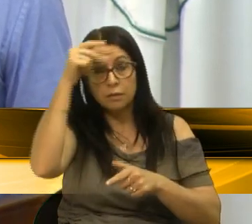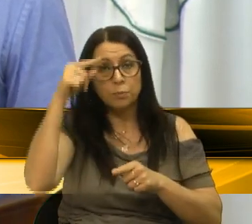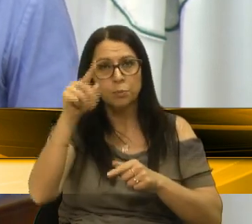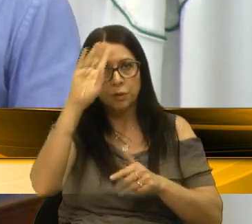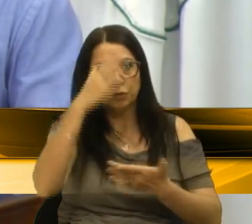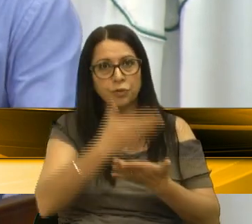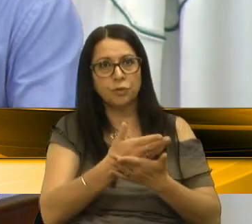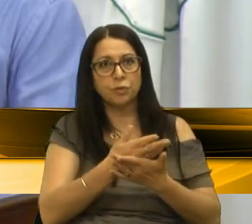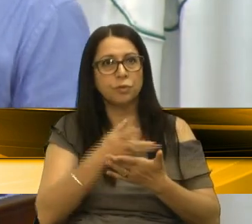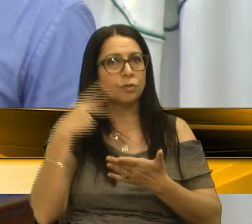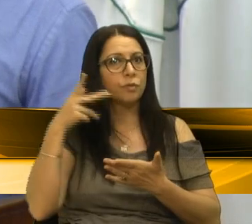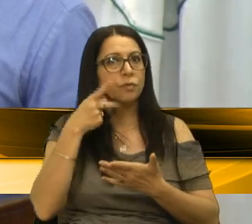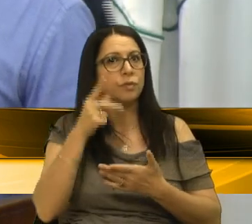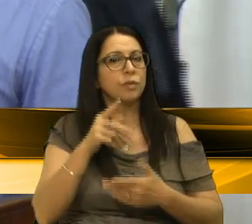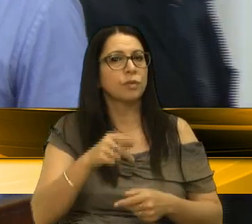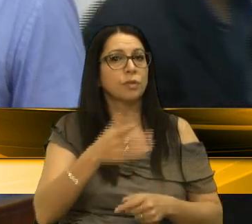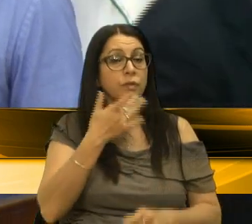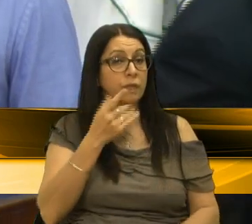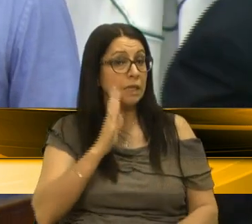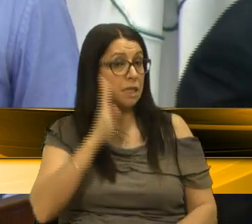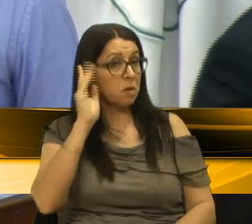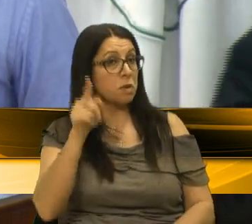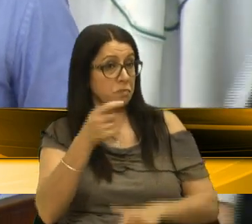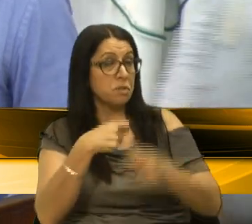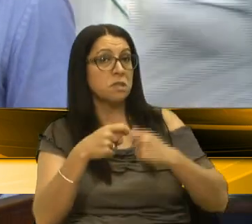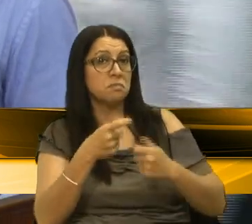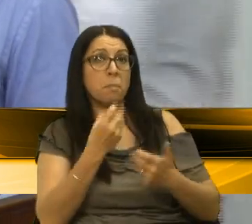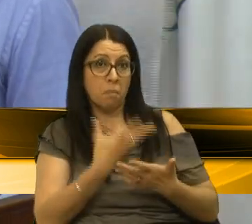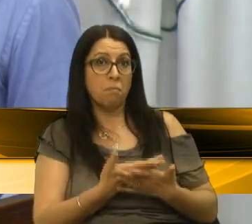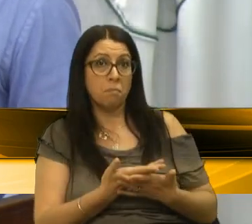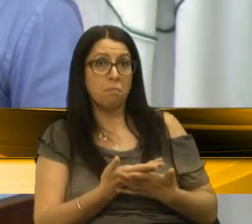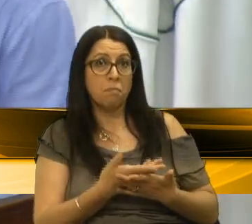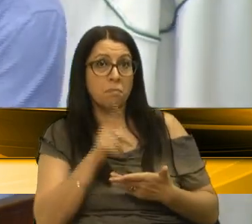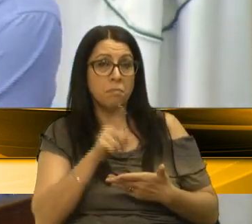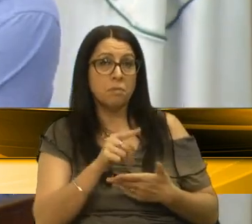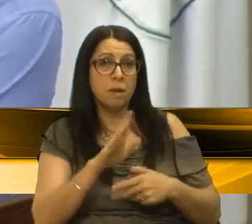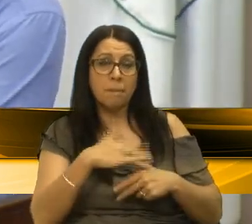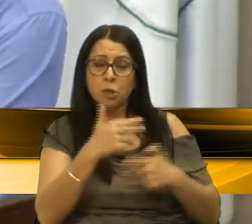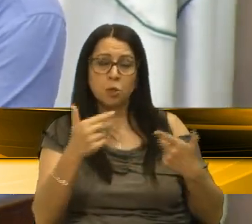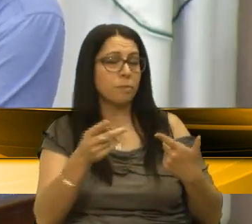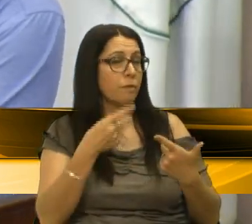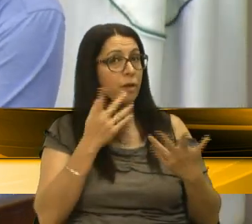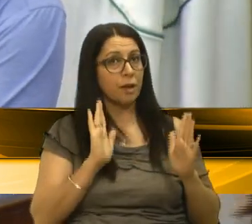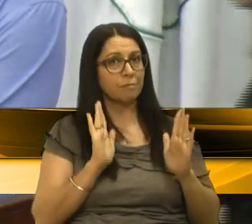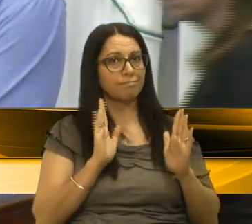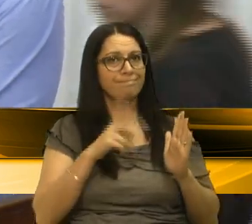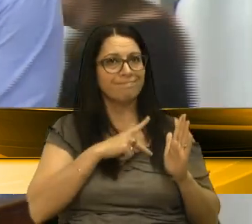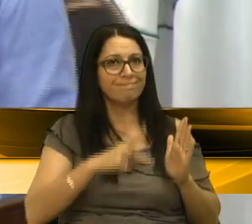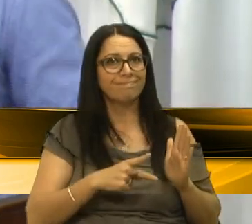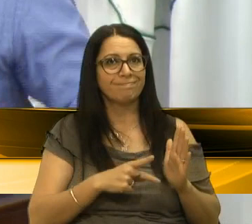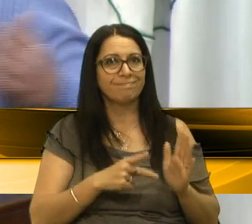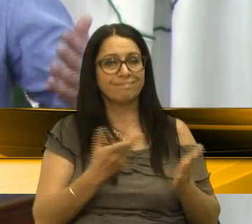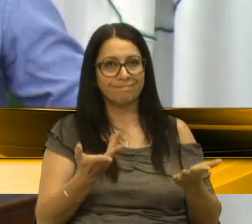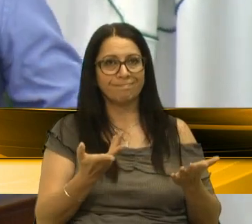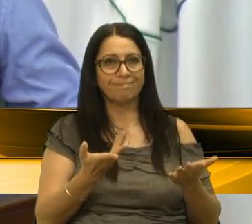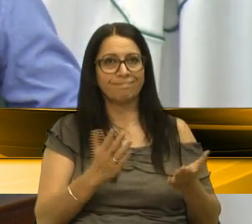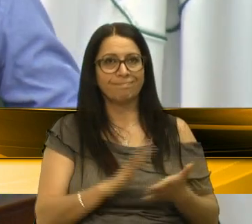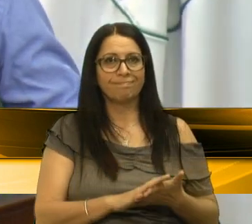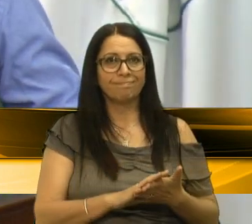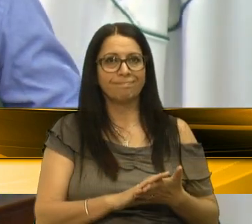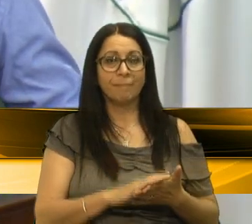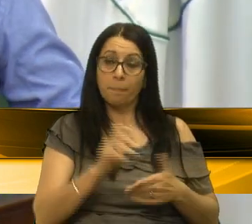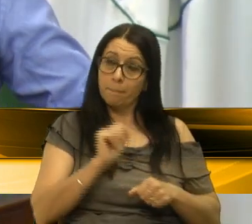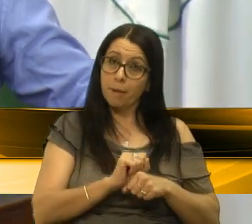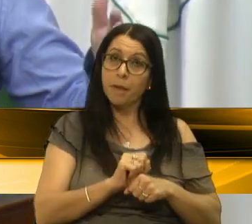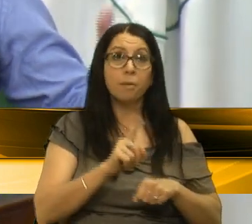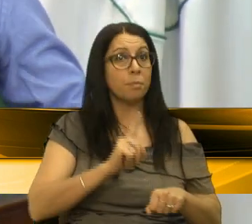discurso fácil do Daniel, talvez essa administração esteja boa. Tinha mais coisas para falar, presidente, mas paro por aqui devido